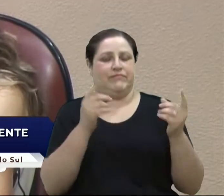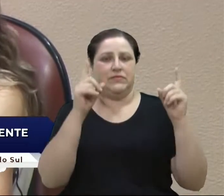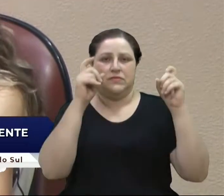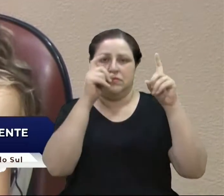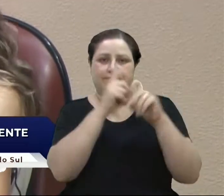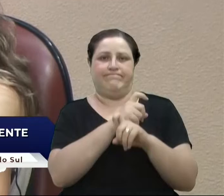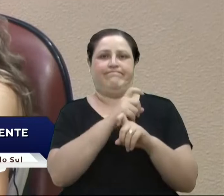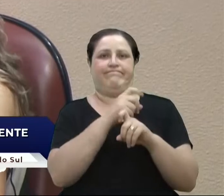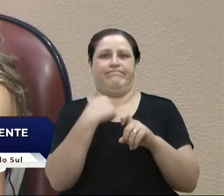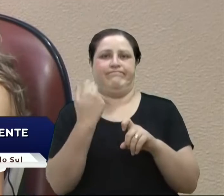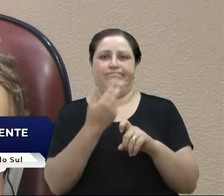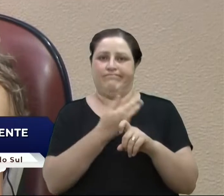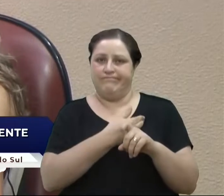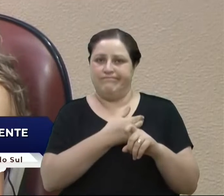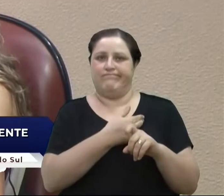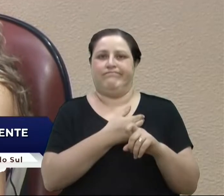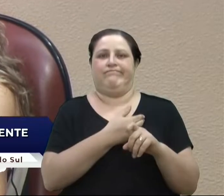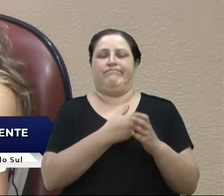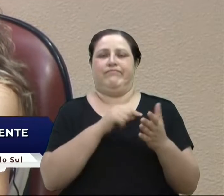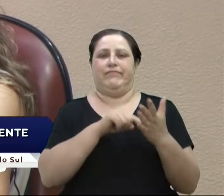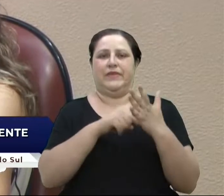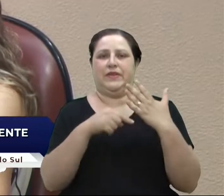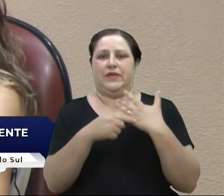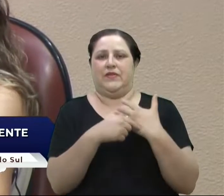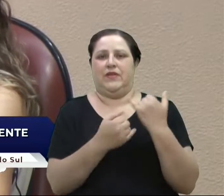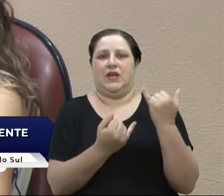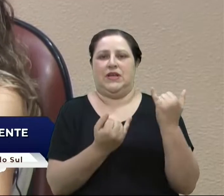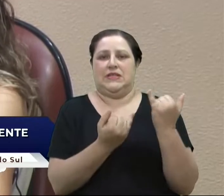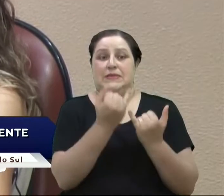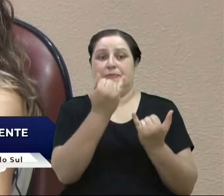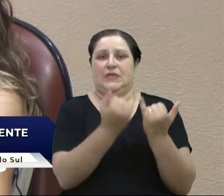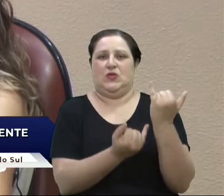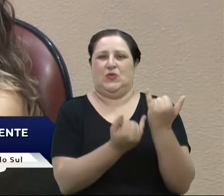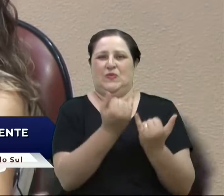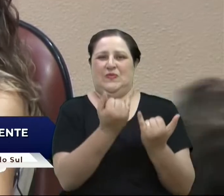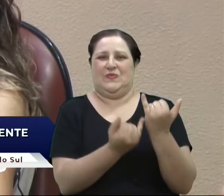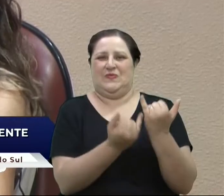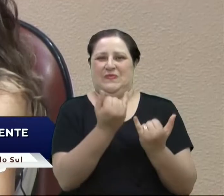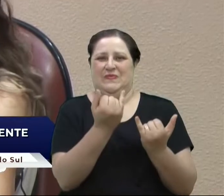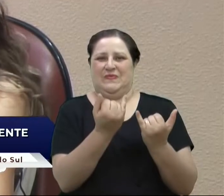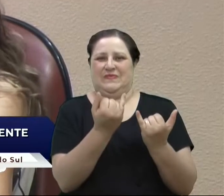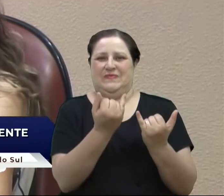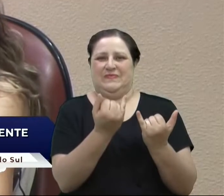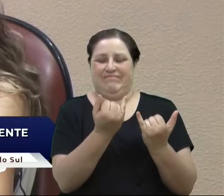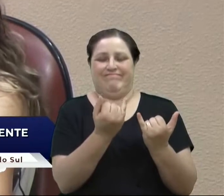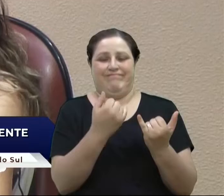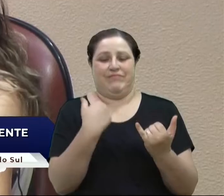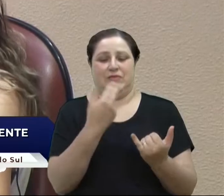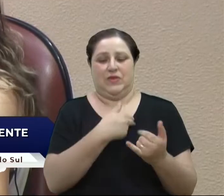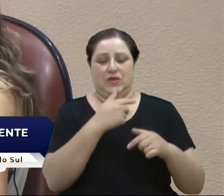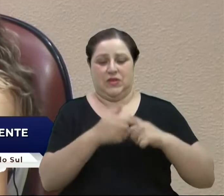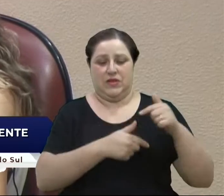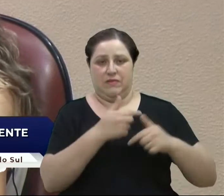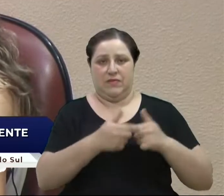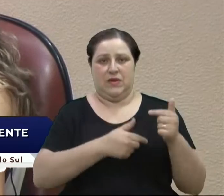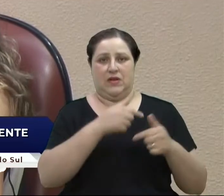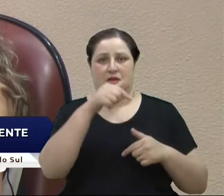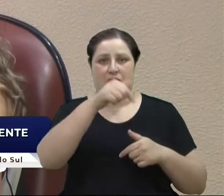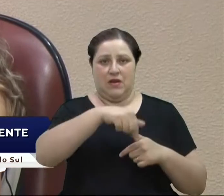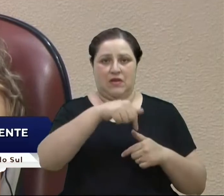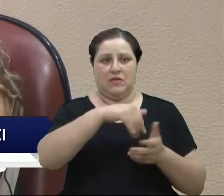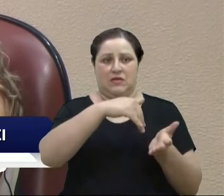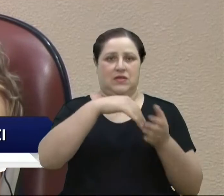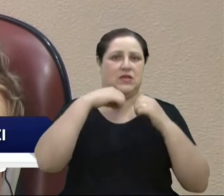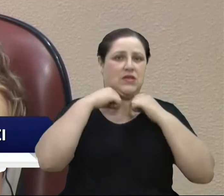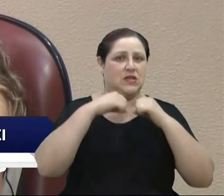todos nós, principalmente para a gente que faz a gestão dessa pasta, que é tão sensível, que cuida daquilo que é